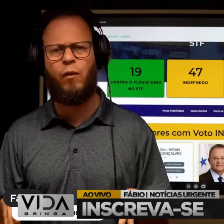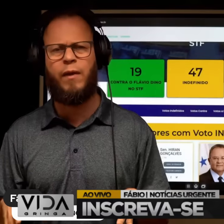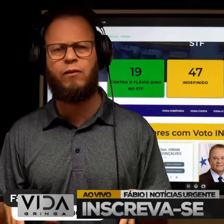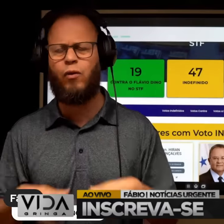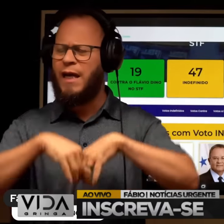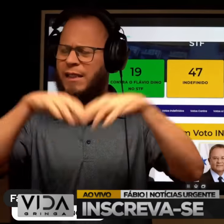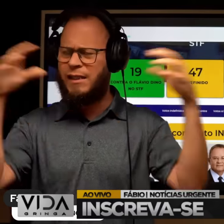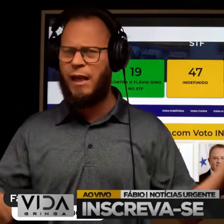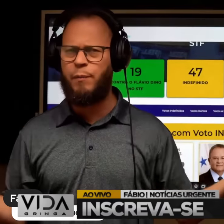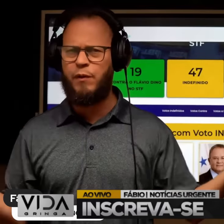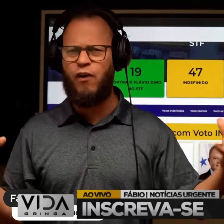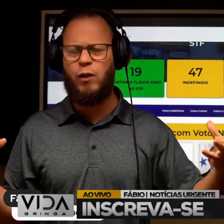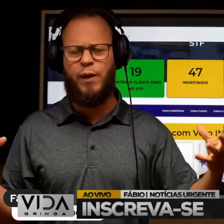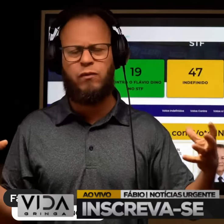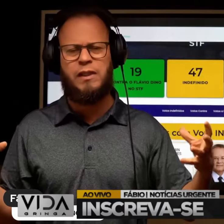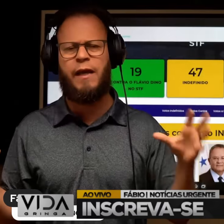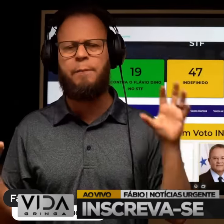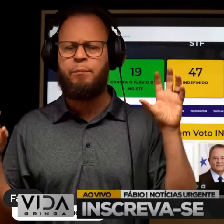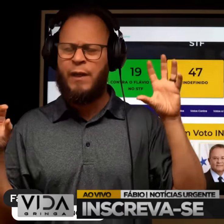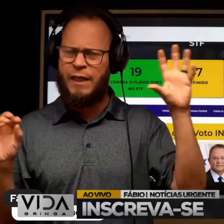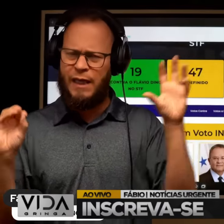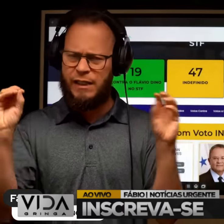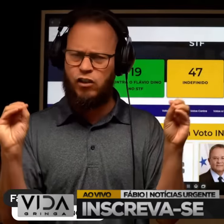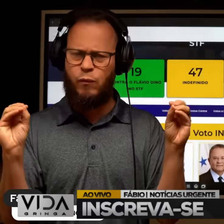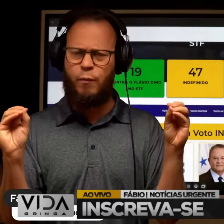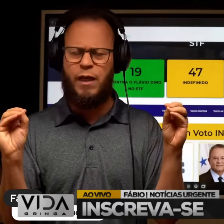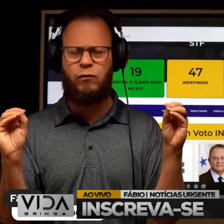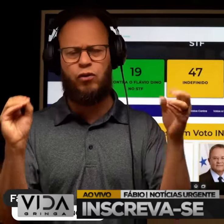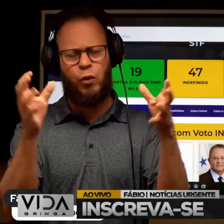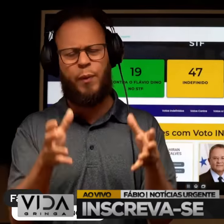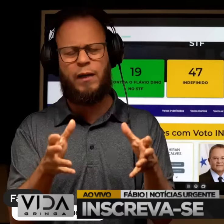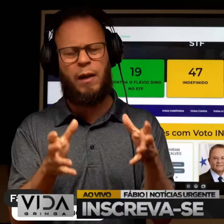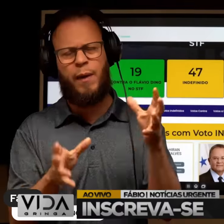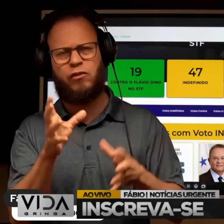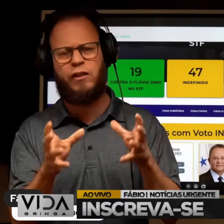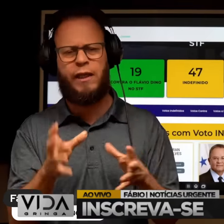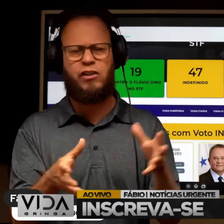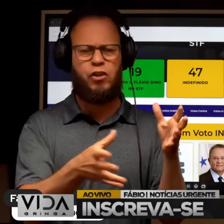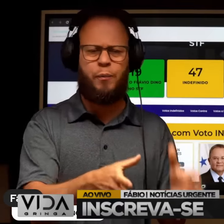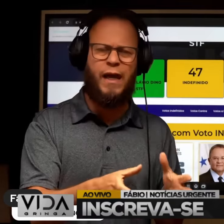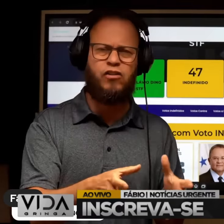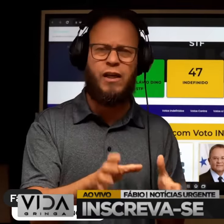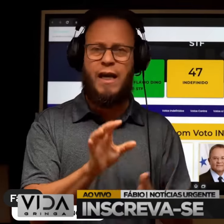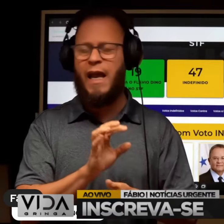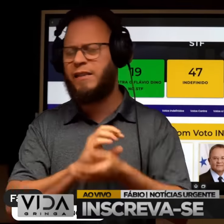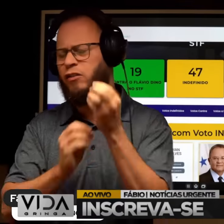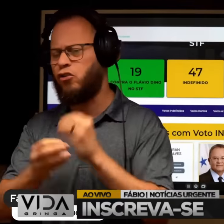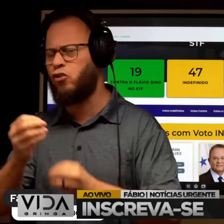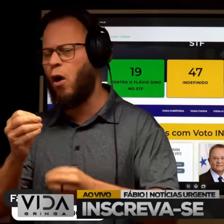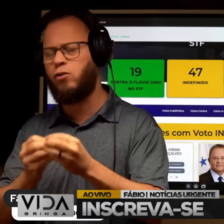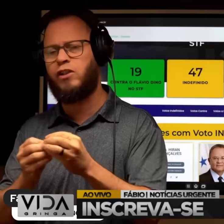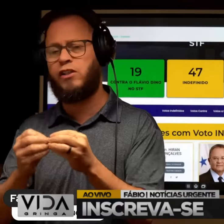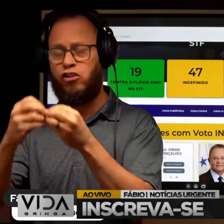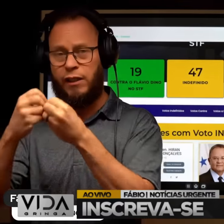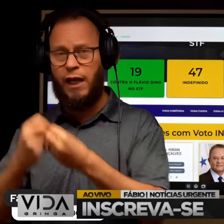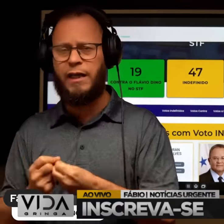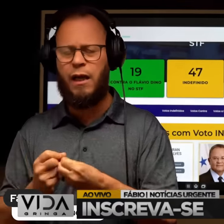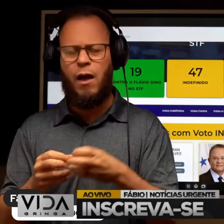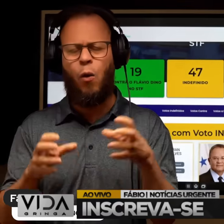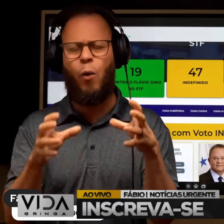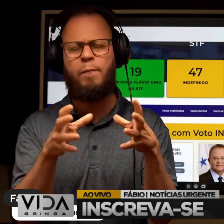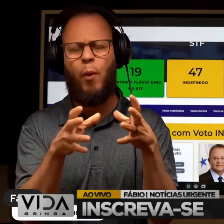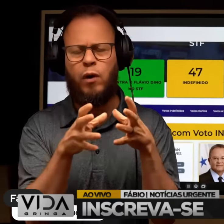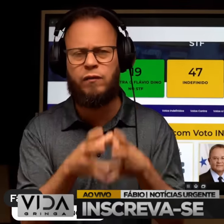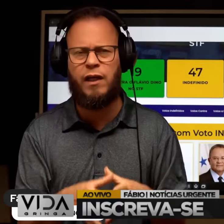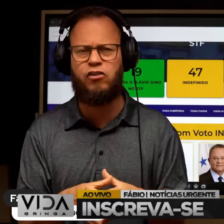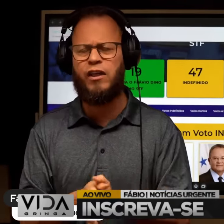nesse momento. Sempre falo para você que existem momentos que na partida que a gente perde, existem jogos que a gente ganha.